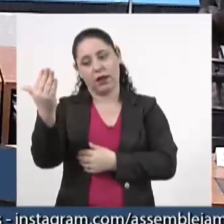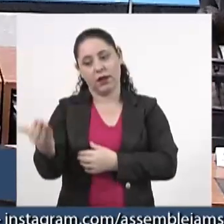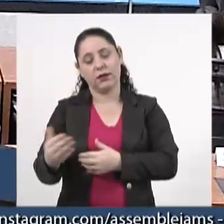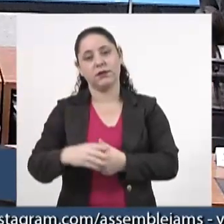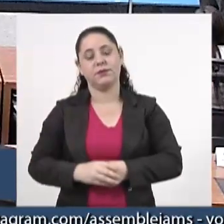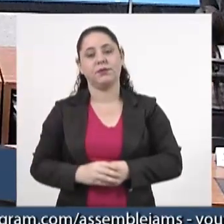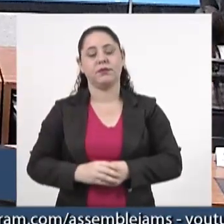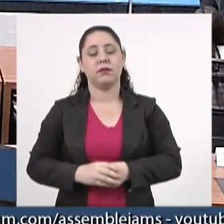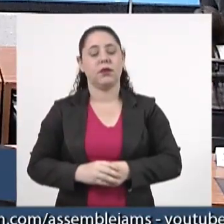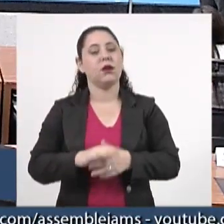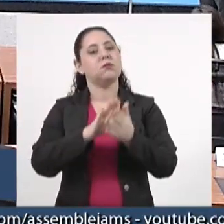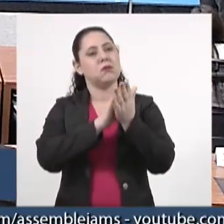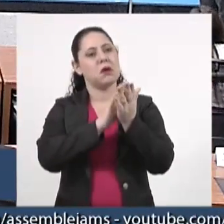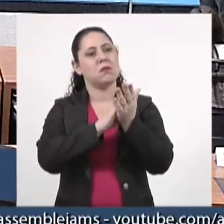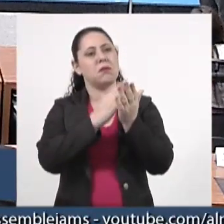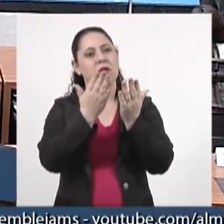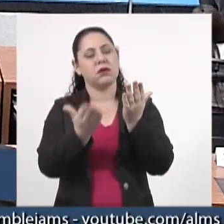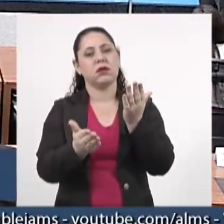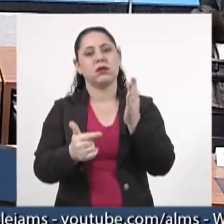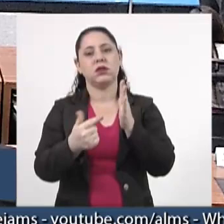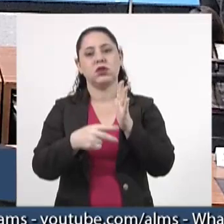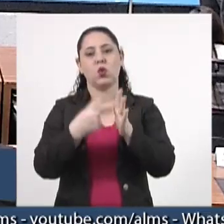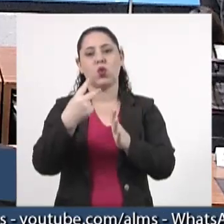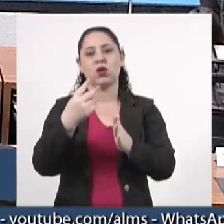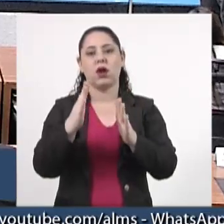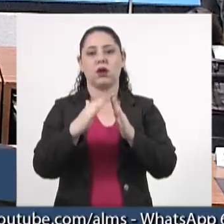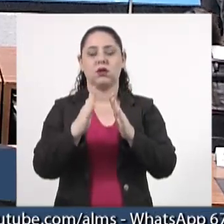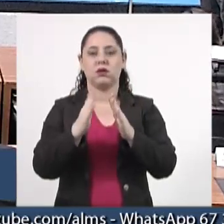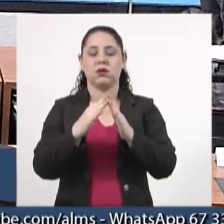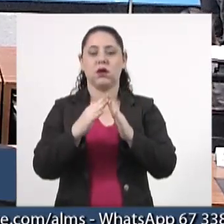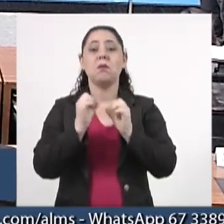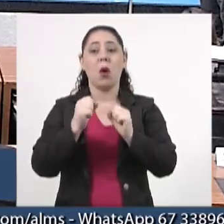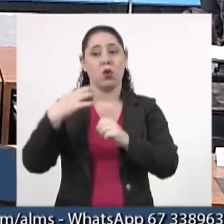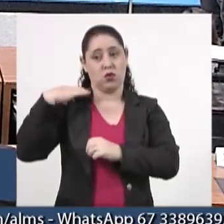Vossa Senhoria, toda a diretoria da segunda casa, e